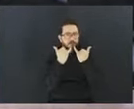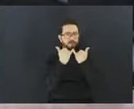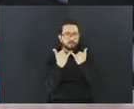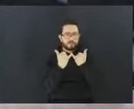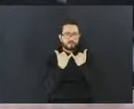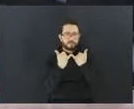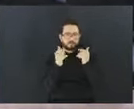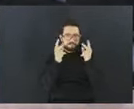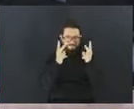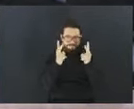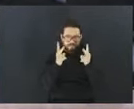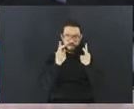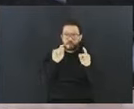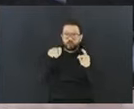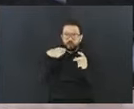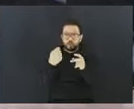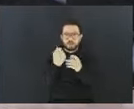de consegue,